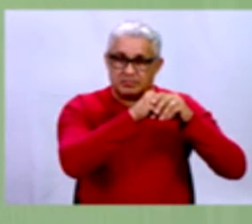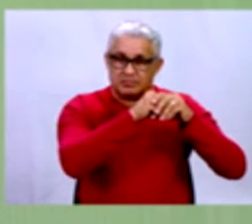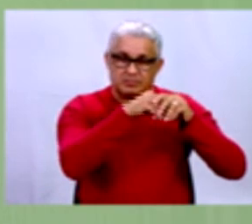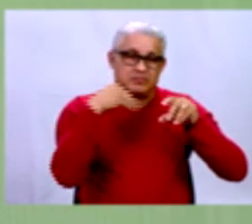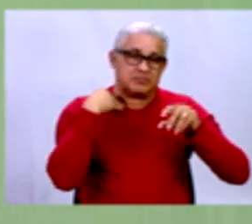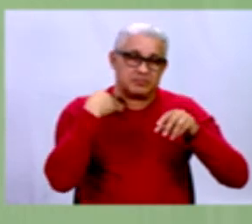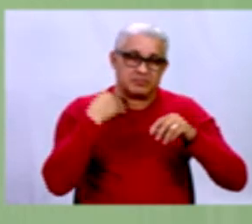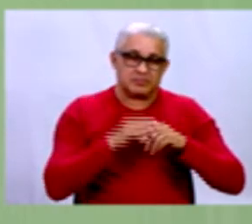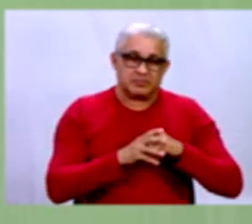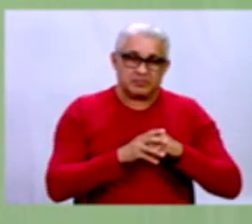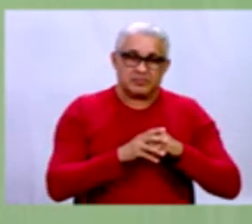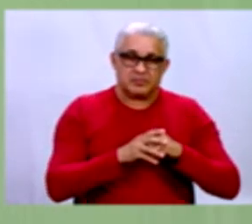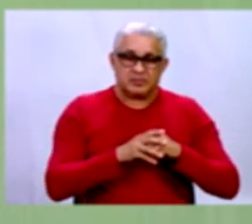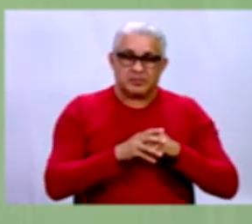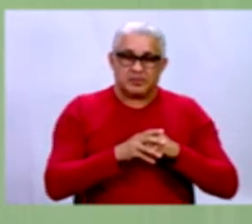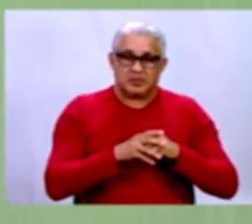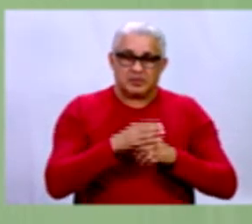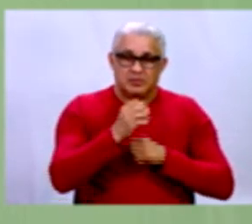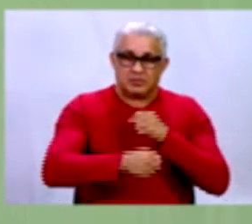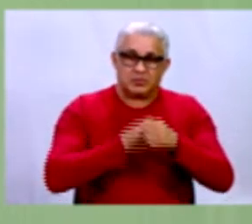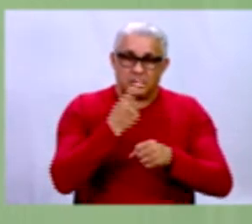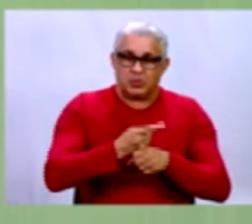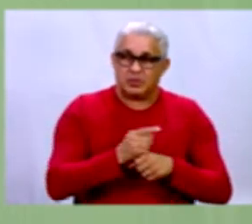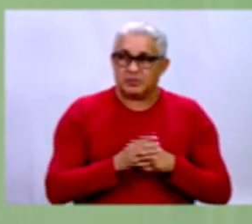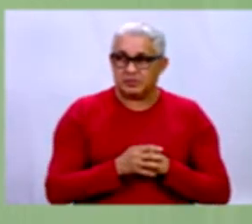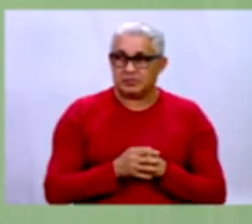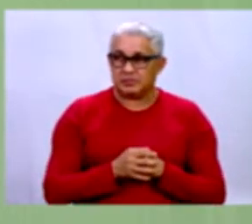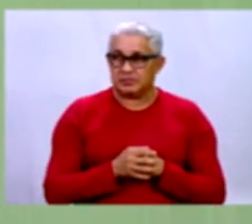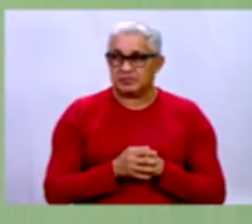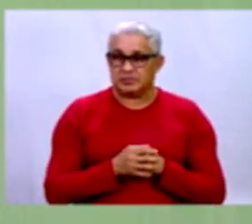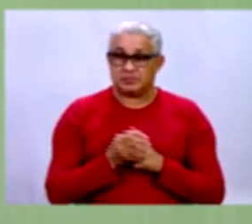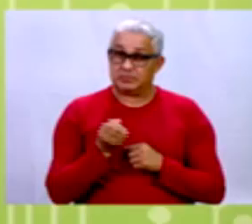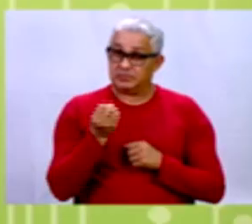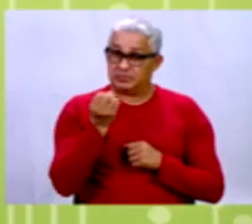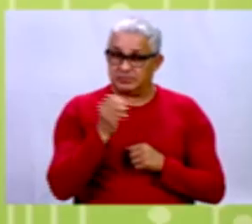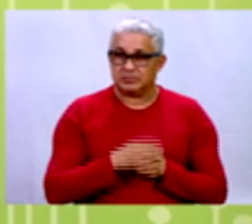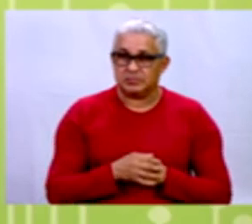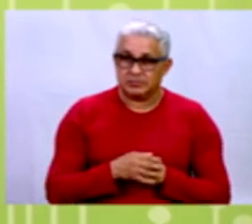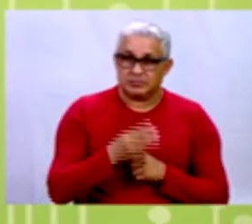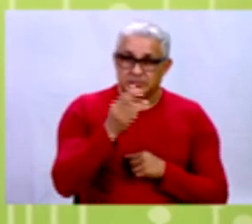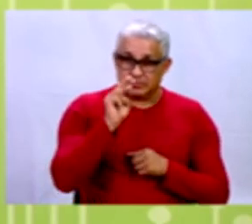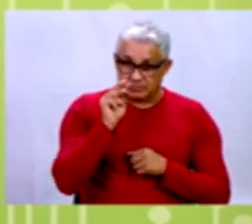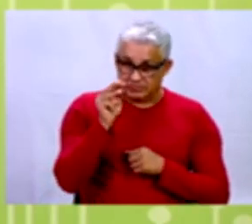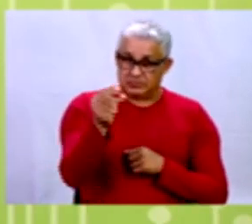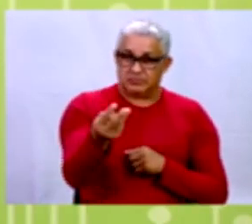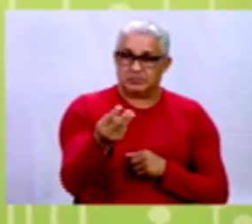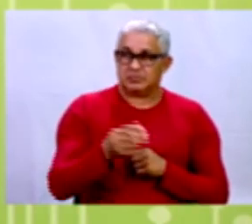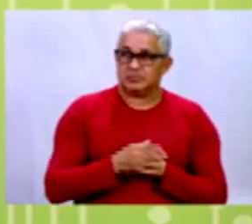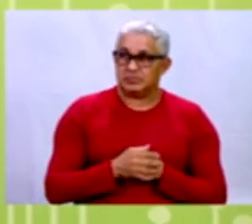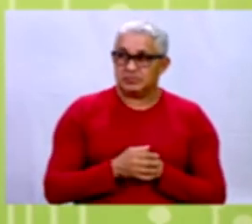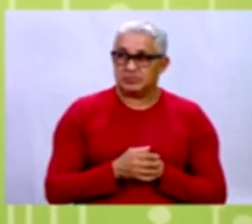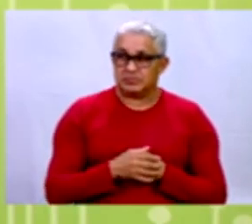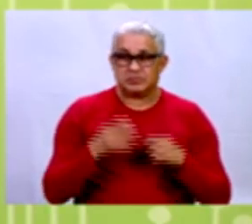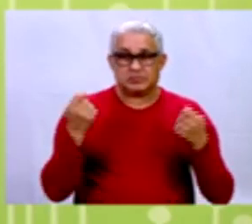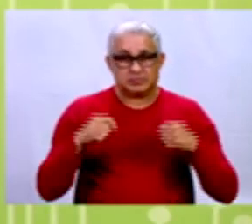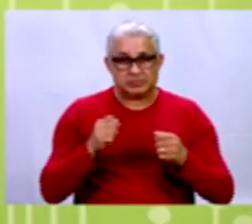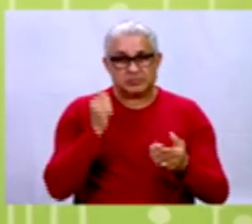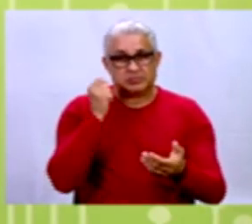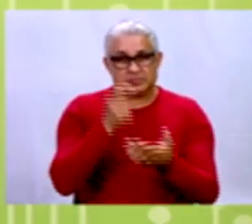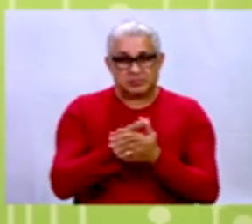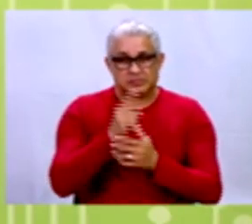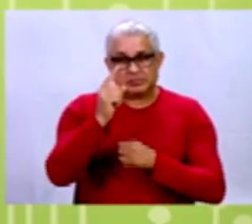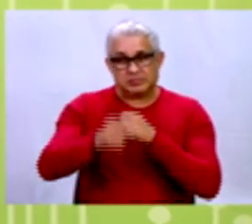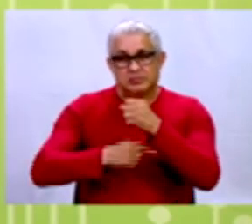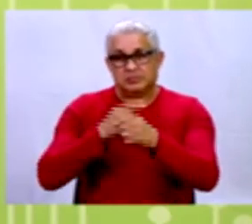depositado, né, no caso, ao longo desses 12 meses? Então, vamos lá. A minha viagem vai custar 3 mil e eu vou precisar pagar ela daqui a um